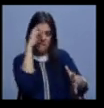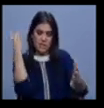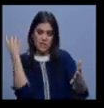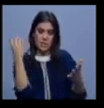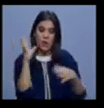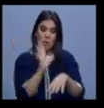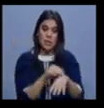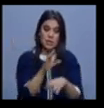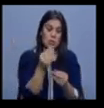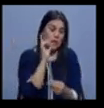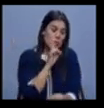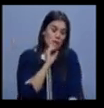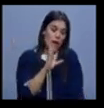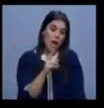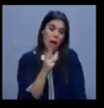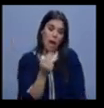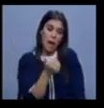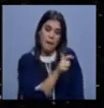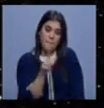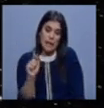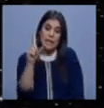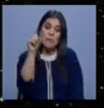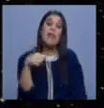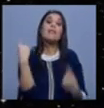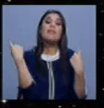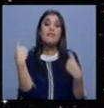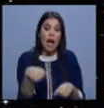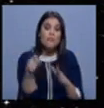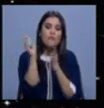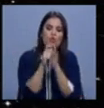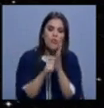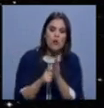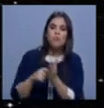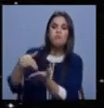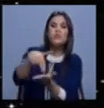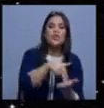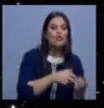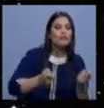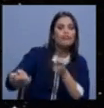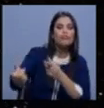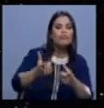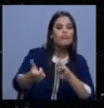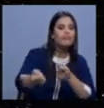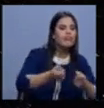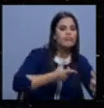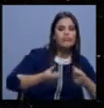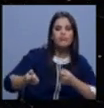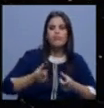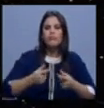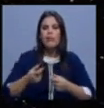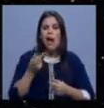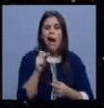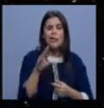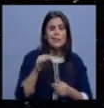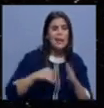foi precioso o Hubble, porque o Hubble tem também registros das posições dessas estrelas com mais de uma década.